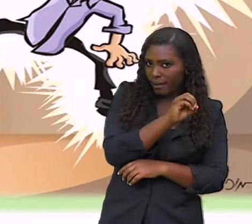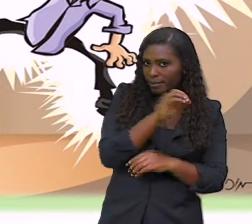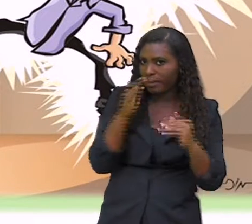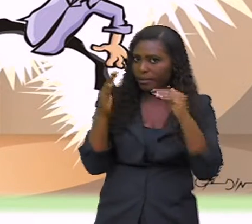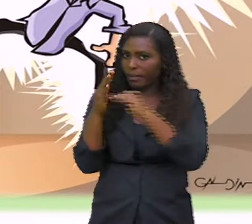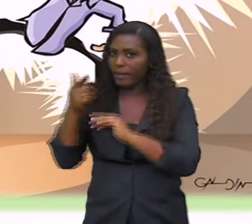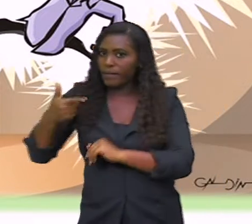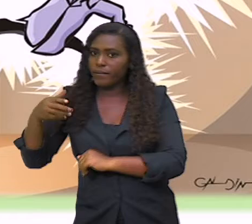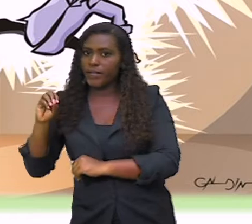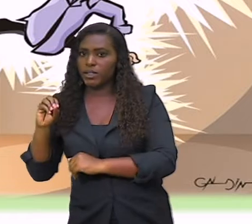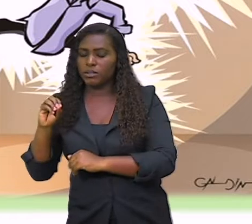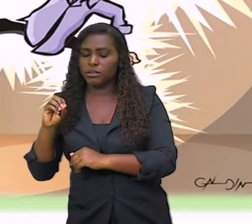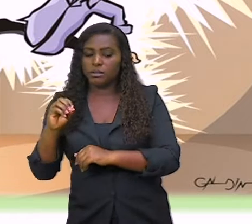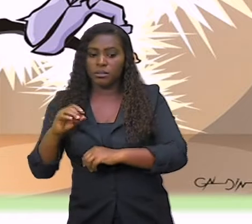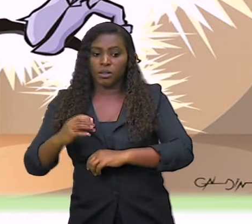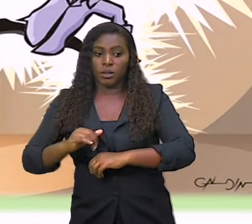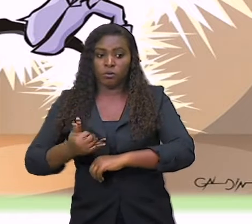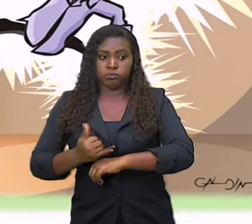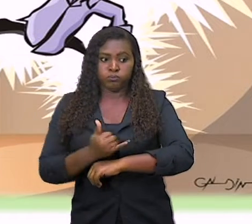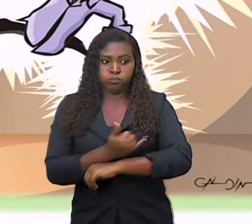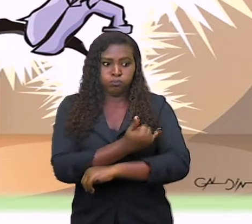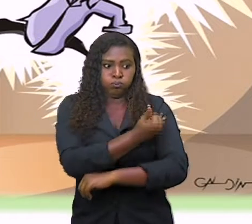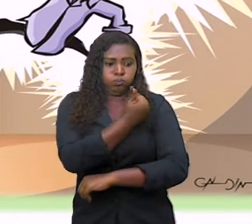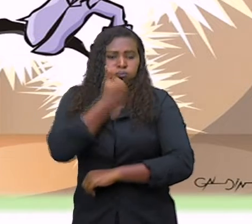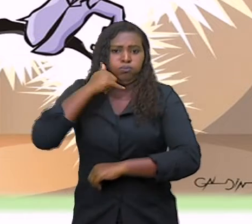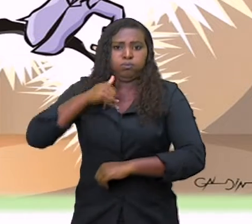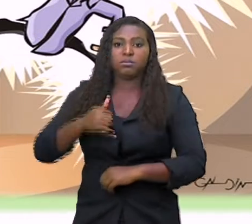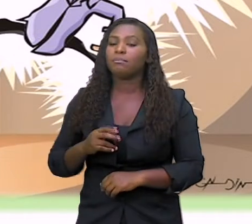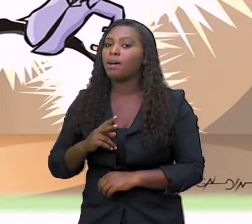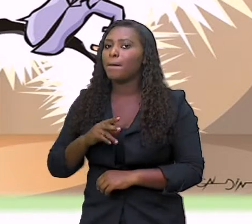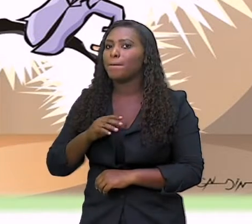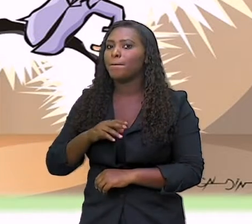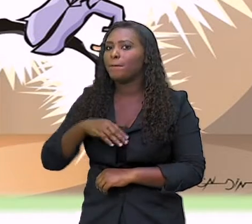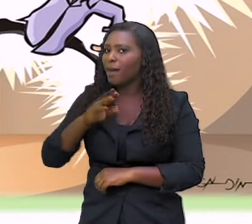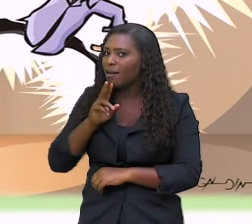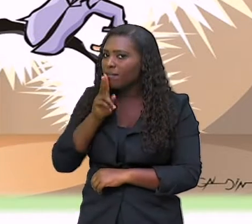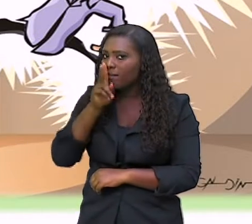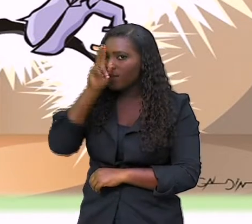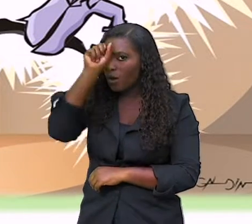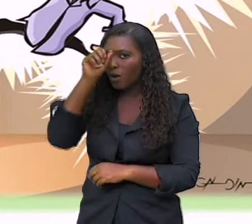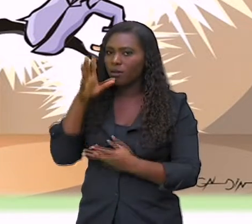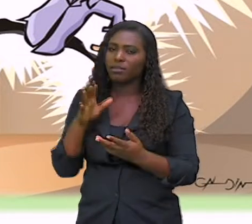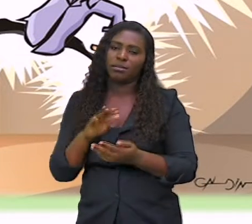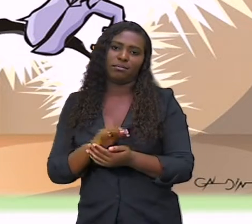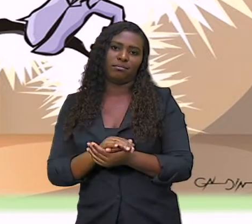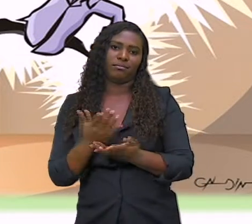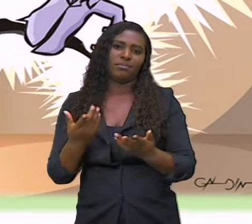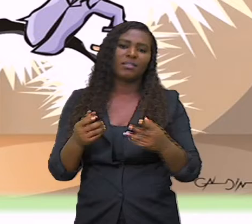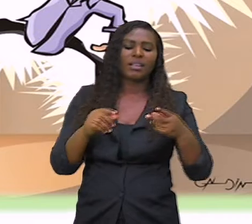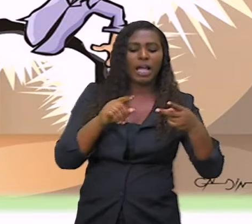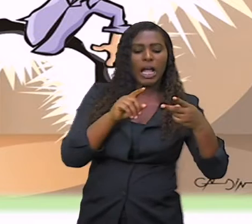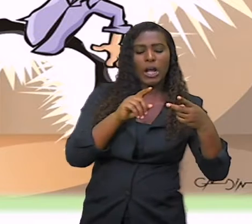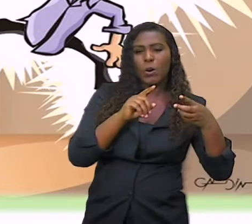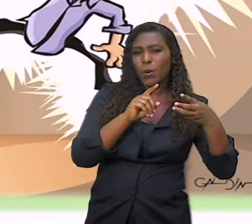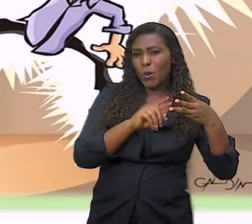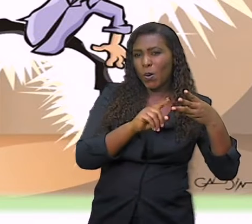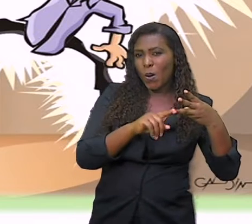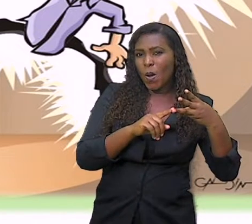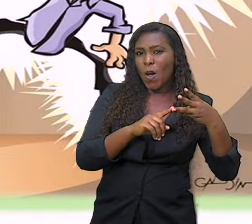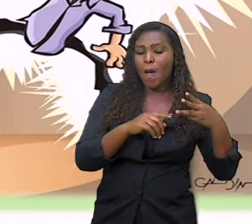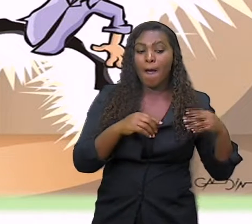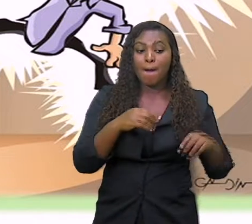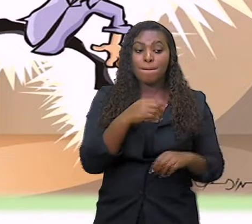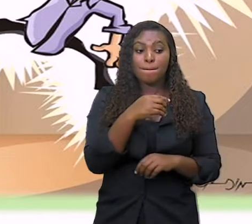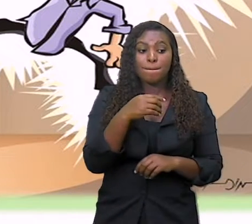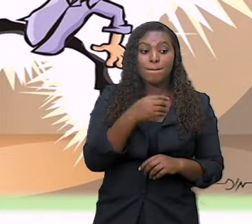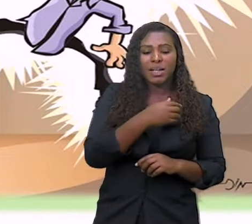dolorosa. Correntes maiores que 20 e menores que 10 causam dificuldades na